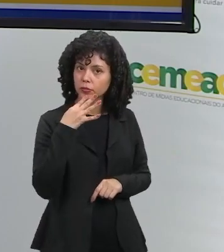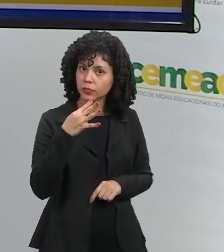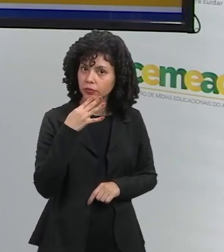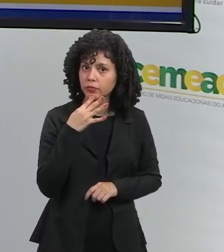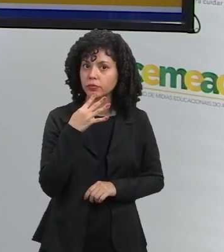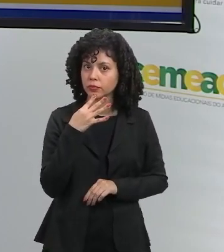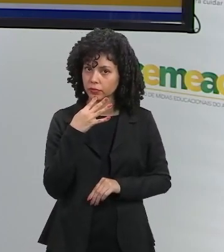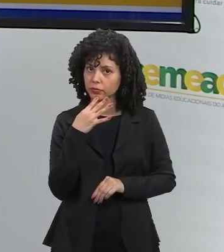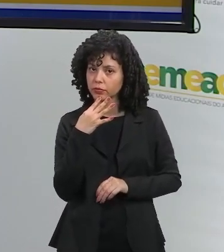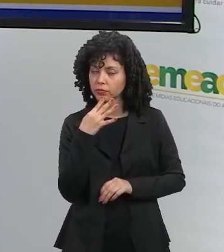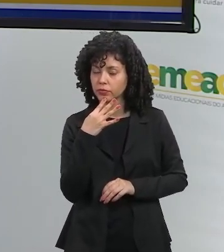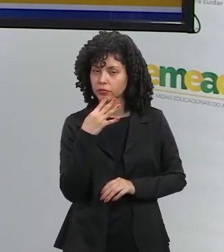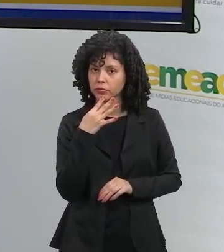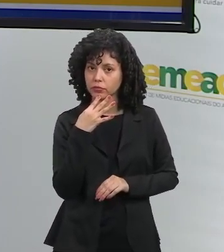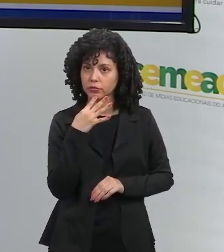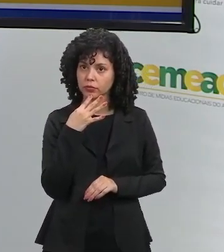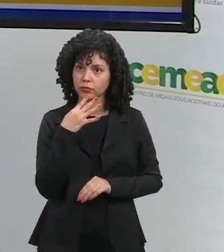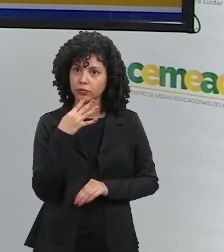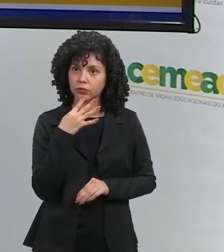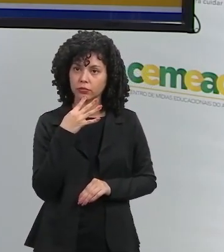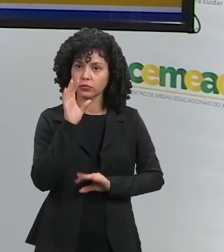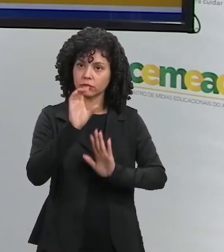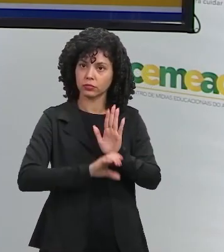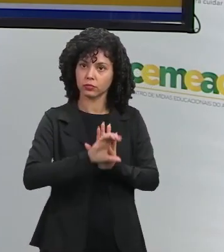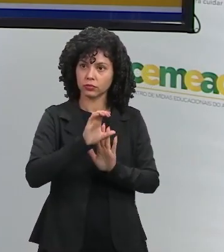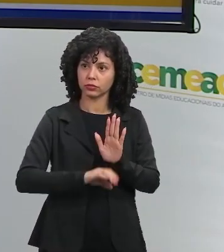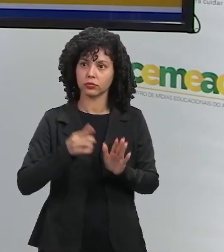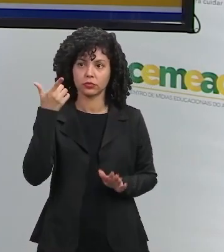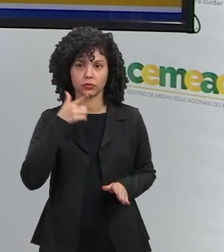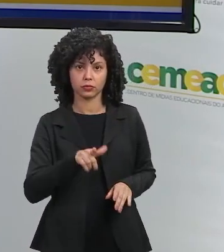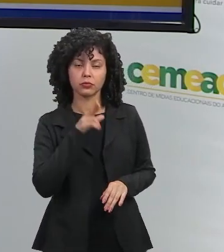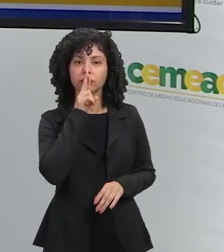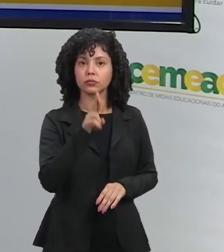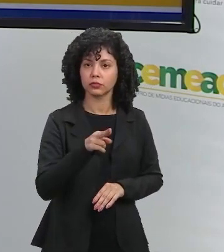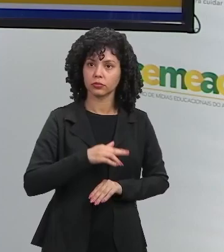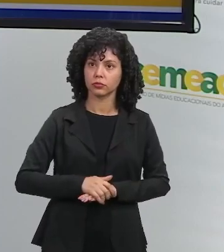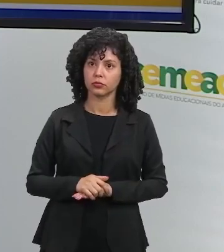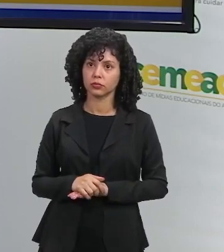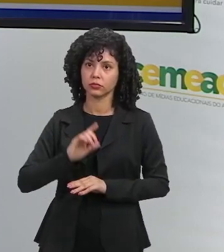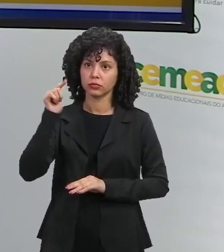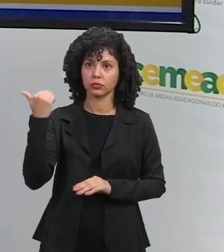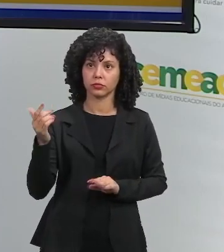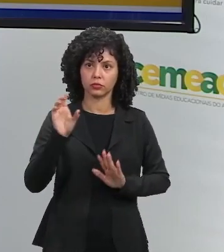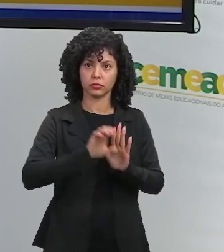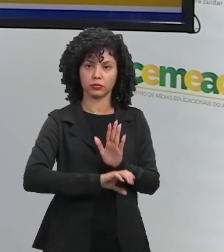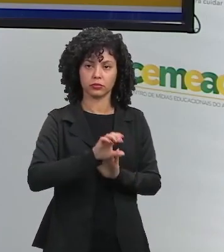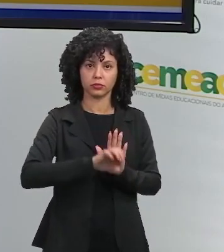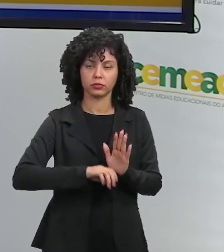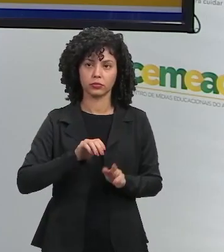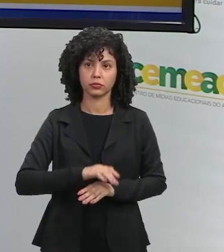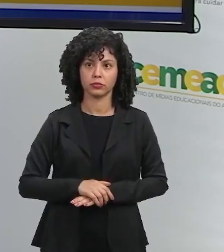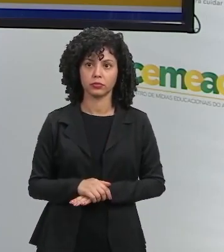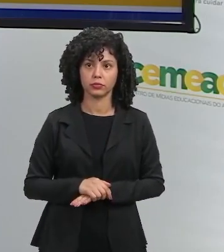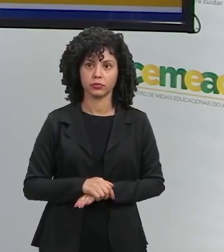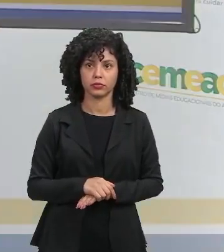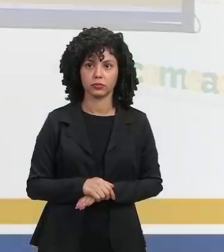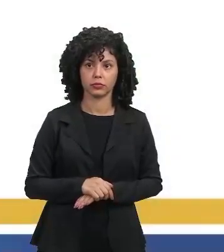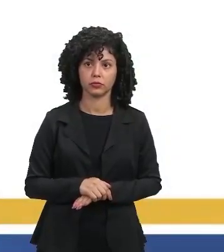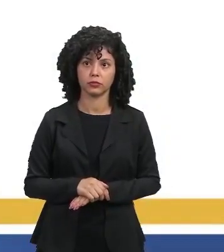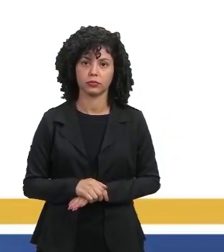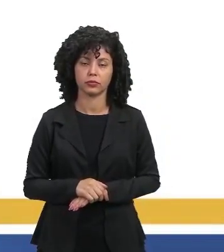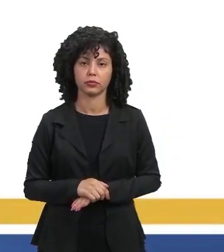conheça, né, desses conceitos para você conseguir resolver os outros conteúdos. Então, vamos lá comigo em